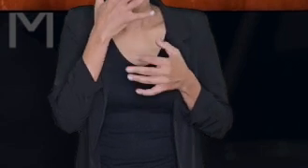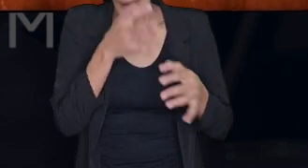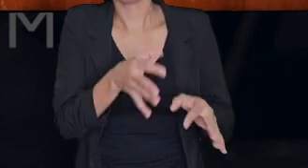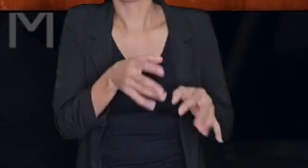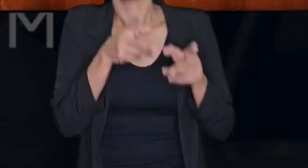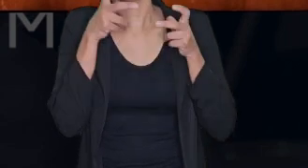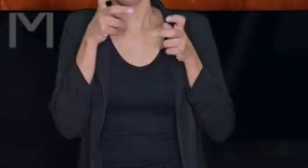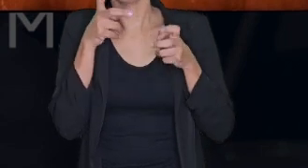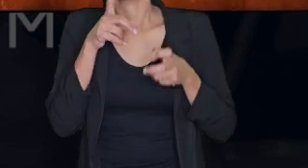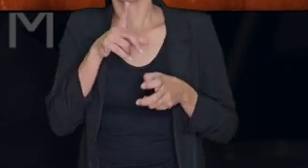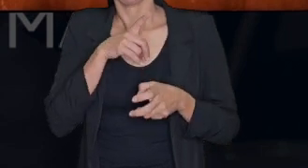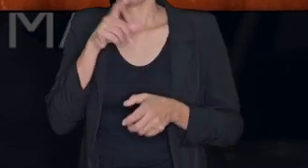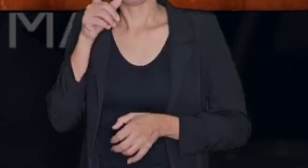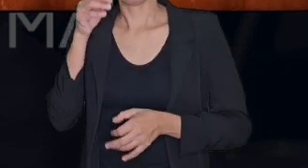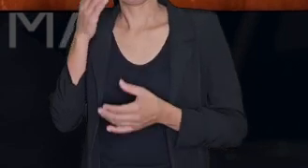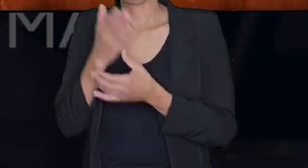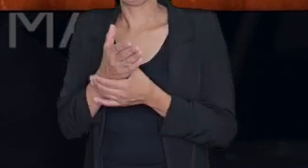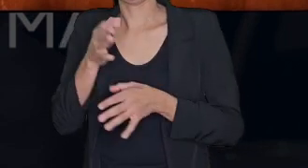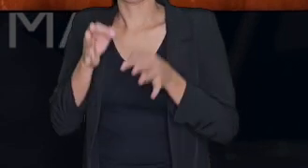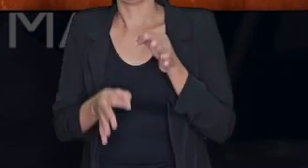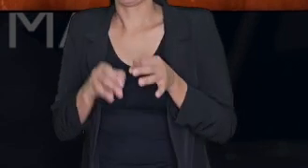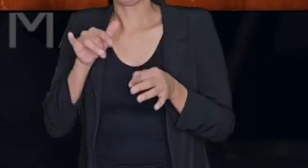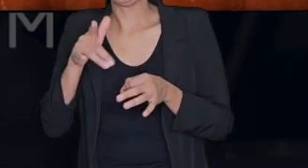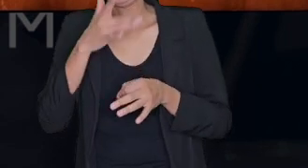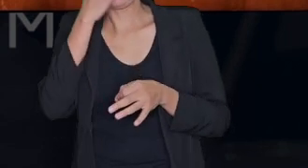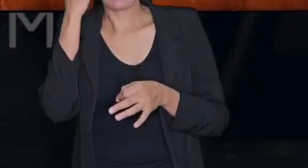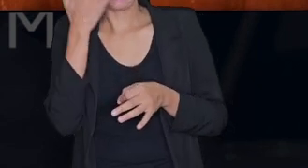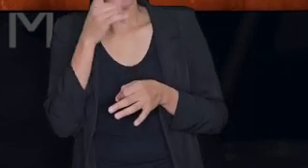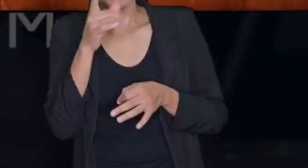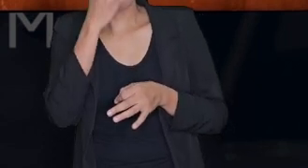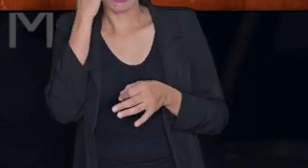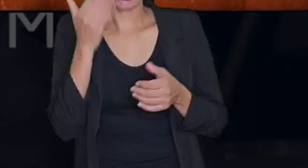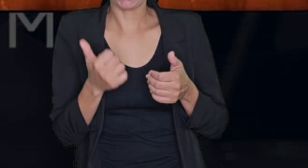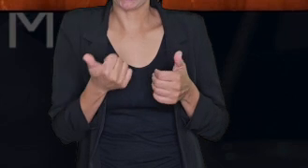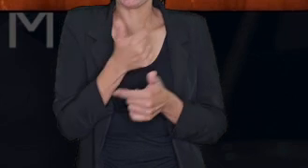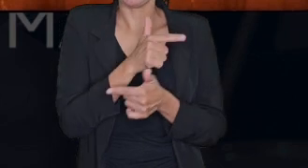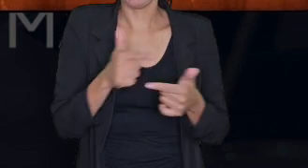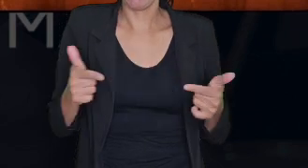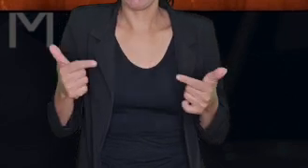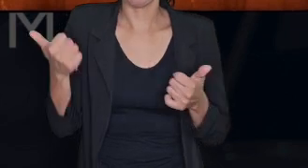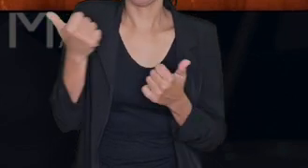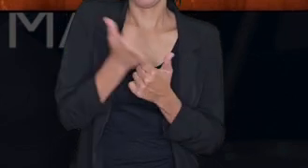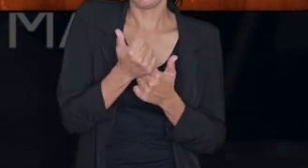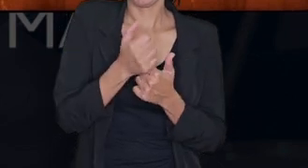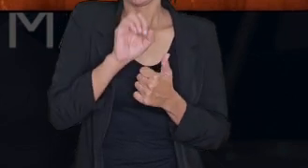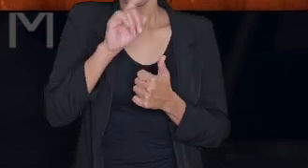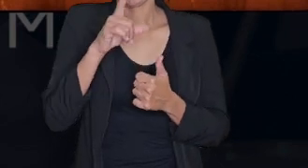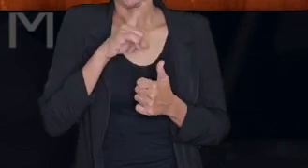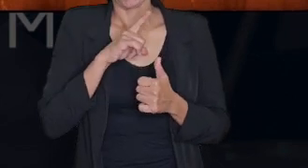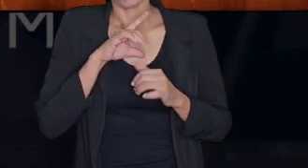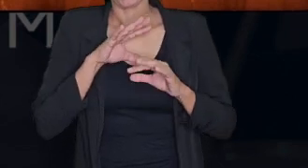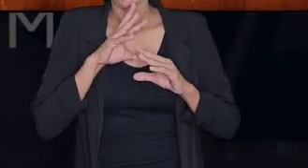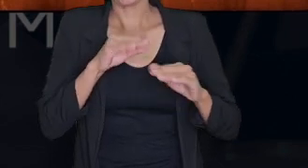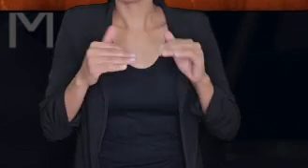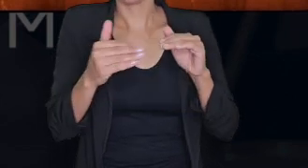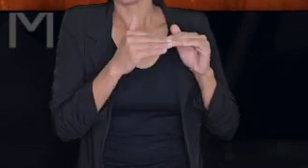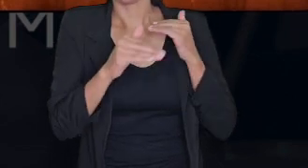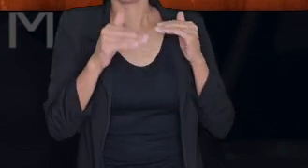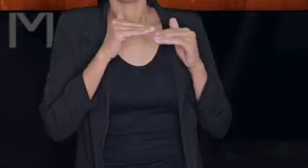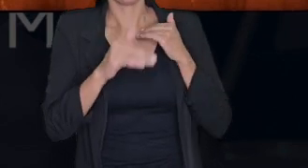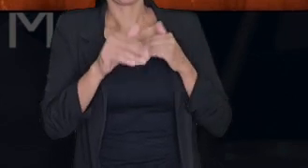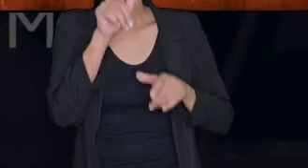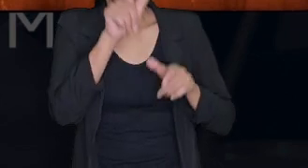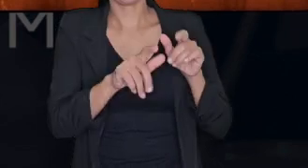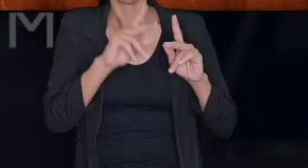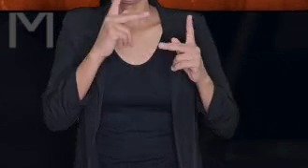é parte, observada a necessidade de ação judicial se o autor da herança não deixar outro sucessor ou não